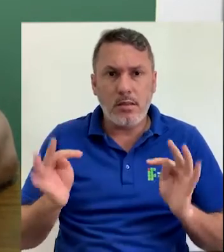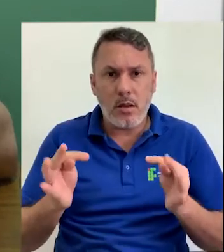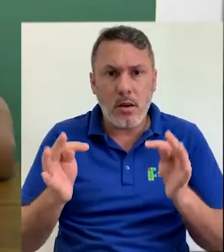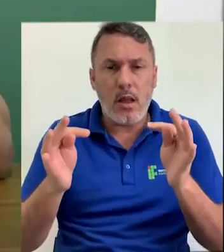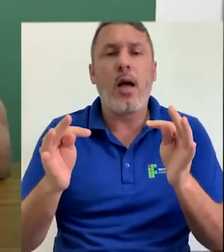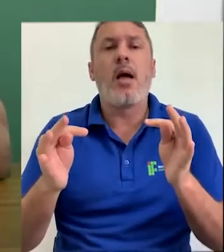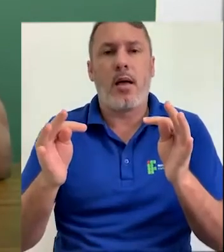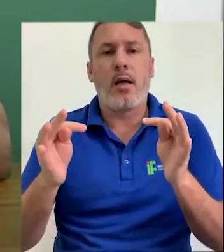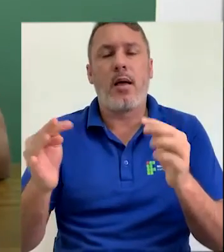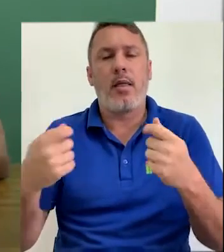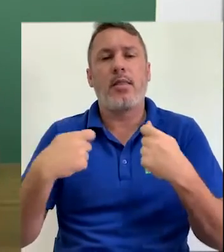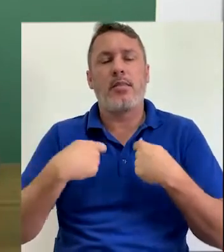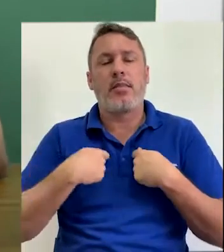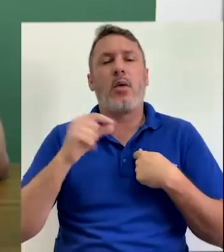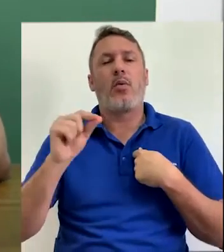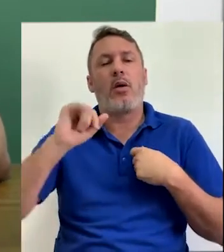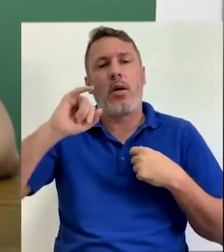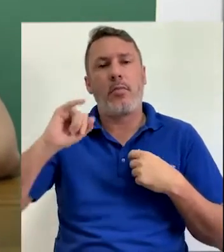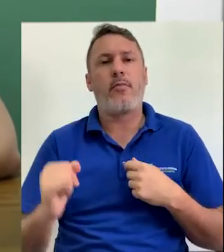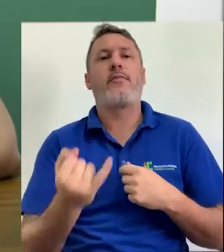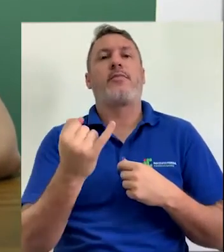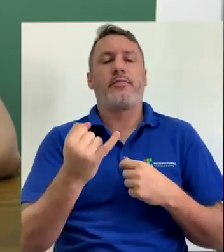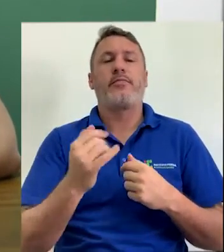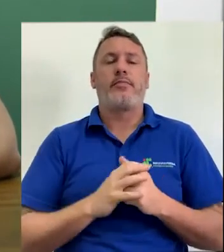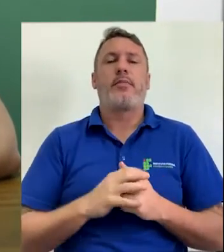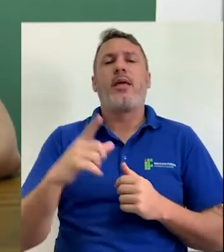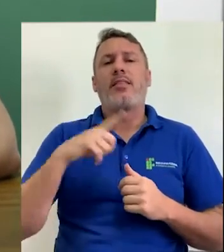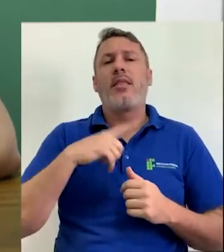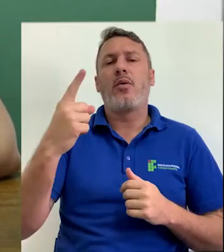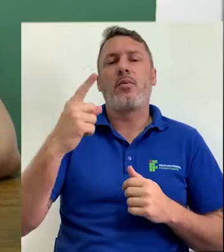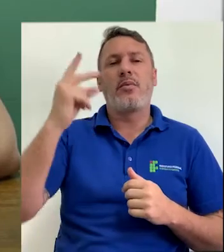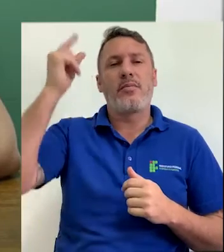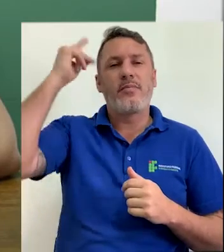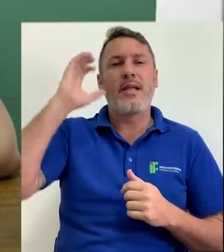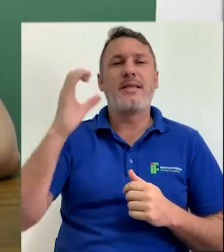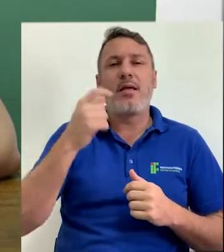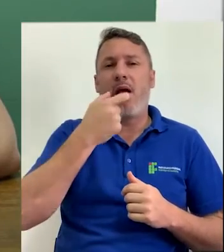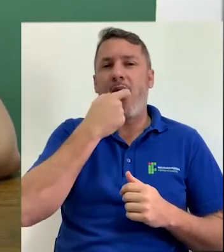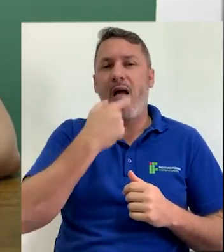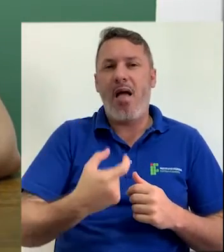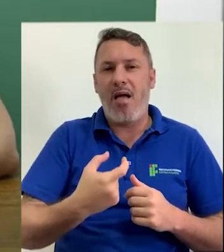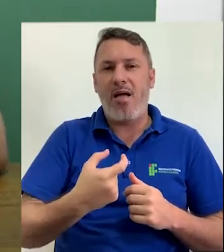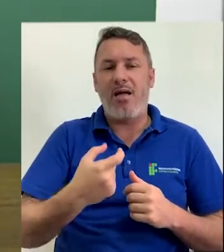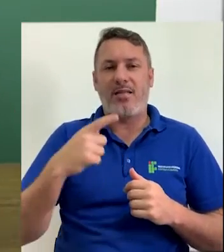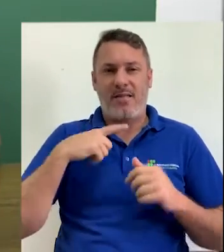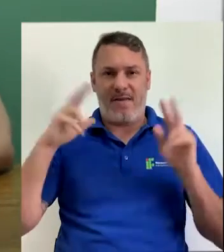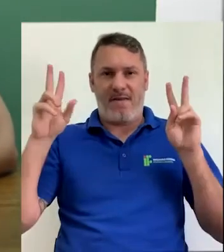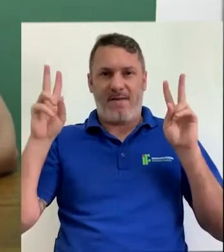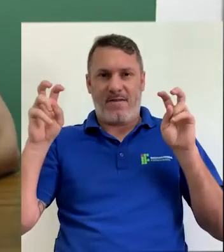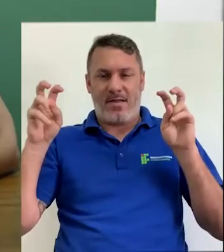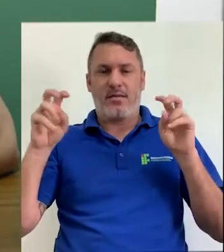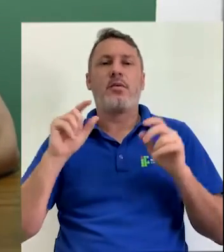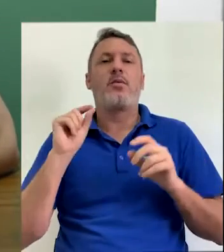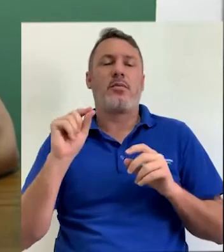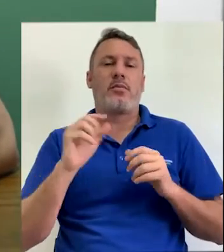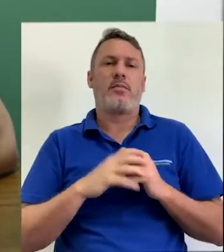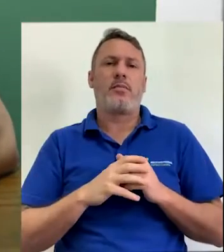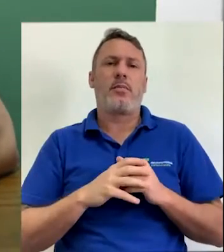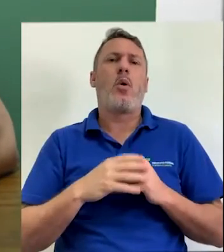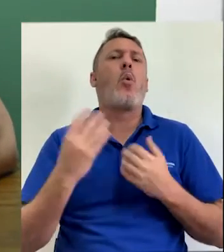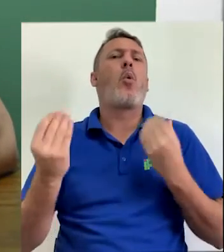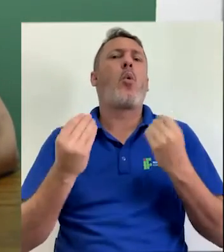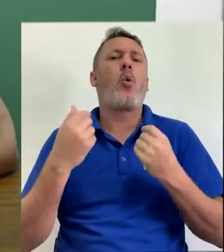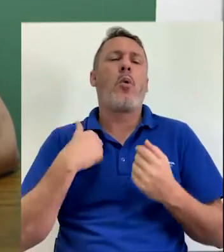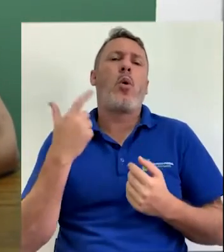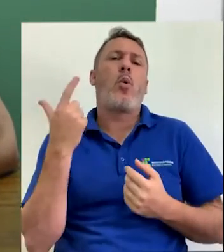traga proveito na aprendizagem. Albert Einstein tem uma frase muito interessante: como esperar resultados